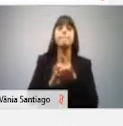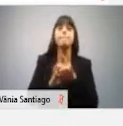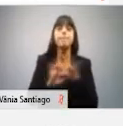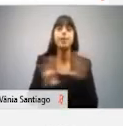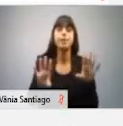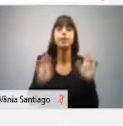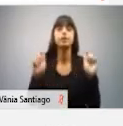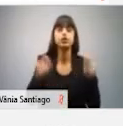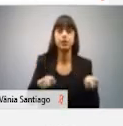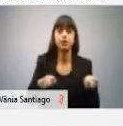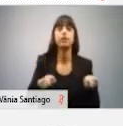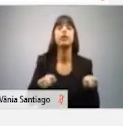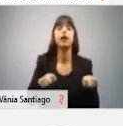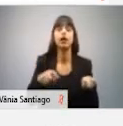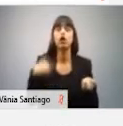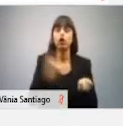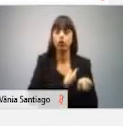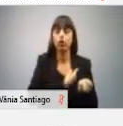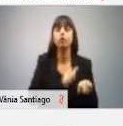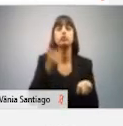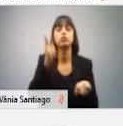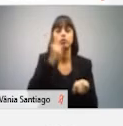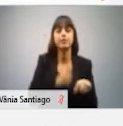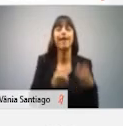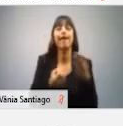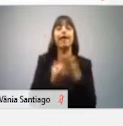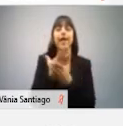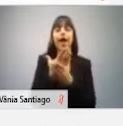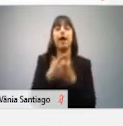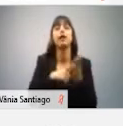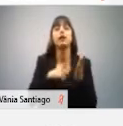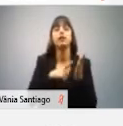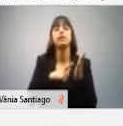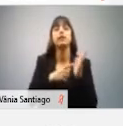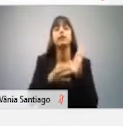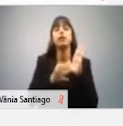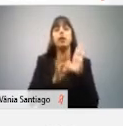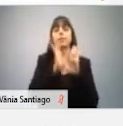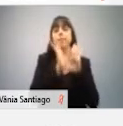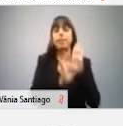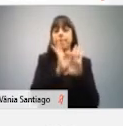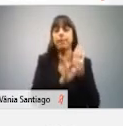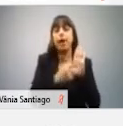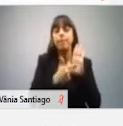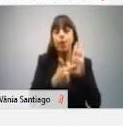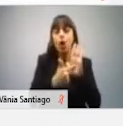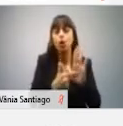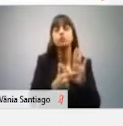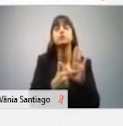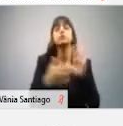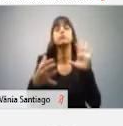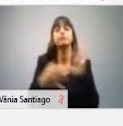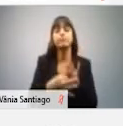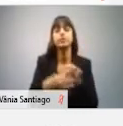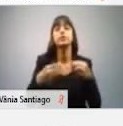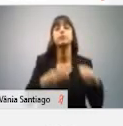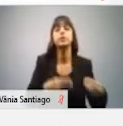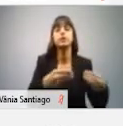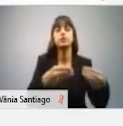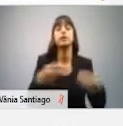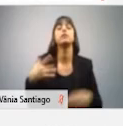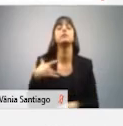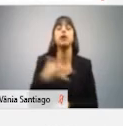uma capacidade da gente conseguir criar indicadores, né, junto ao Judiciário, junto ao Ministério da Saúde, que